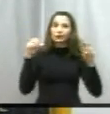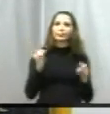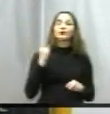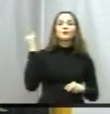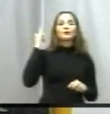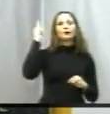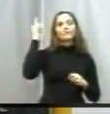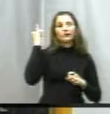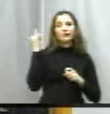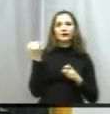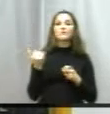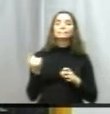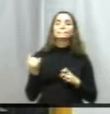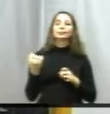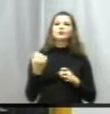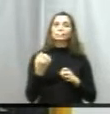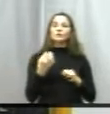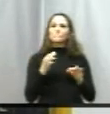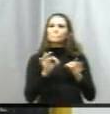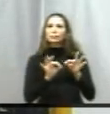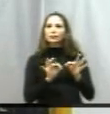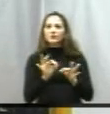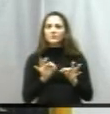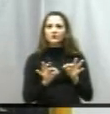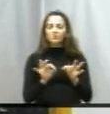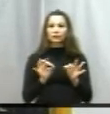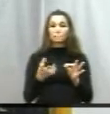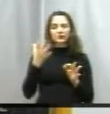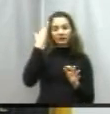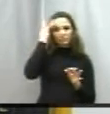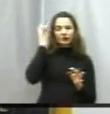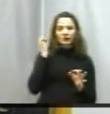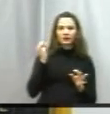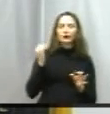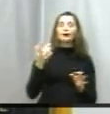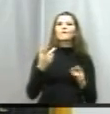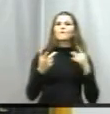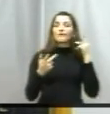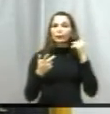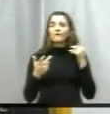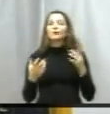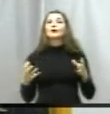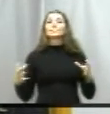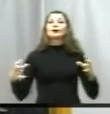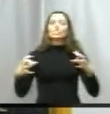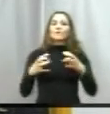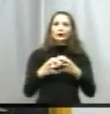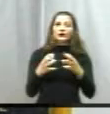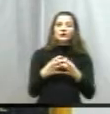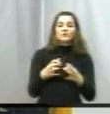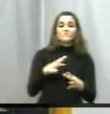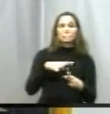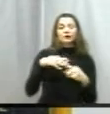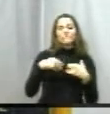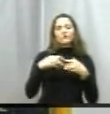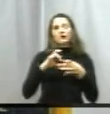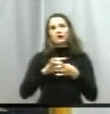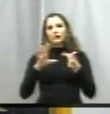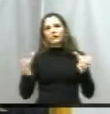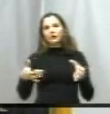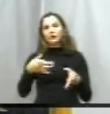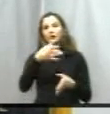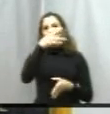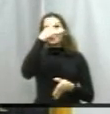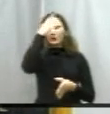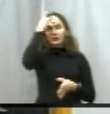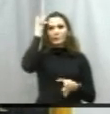essa orientação que a gente vai ter amanhã. Eu convido os vereadores e a comunidade. Está aberto para todos que quiserem participar.